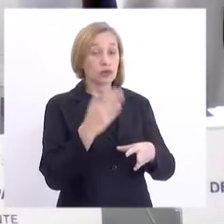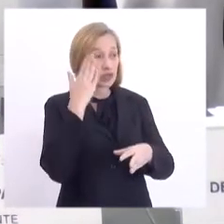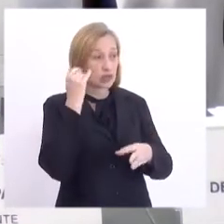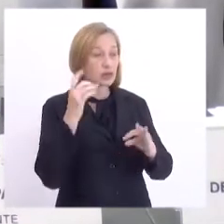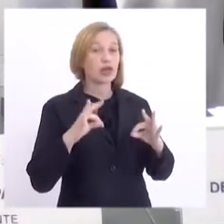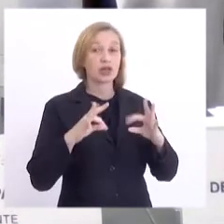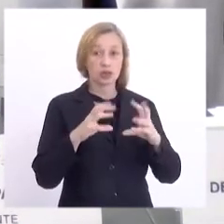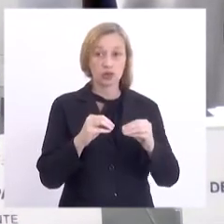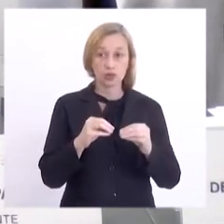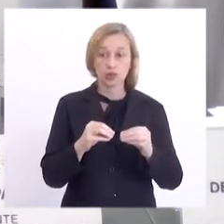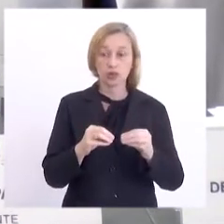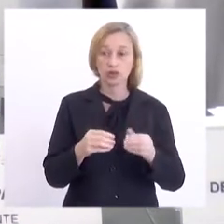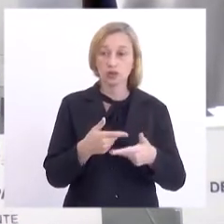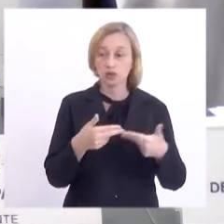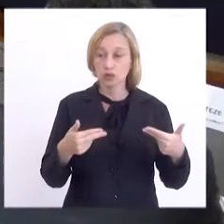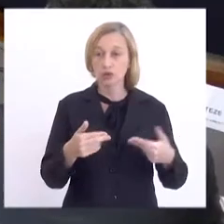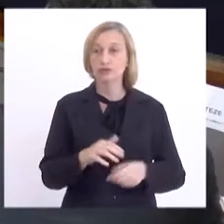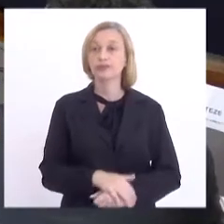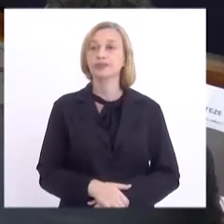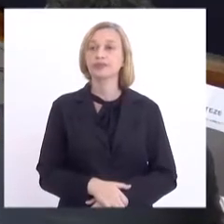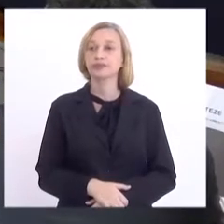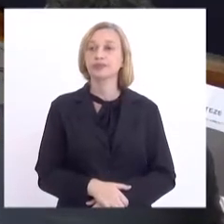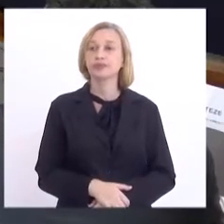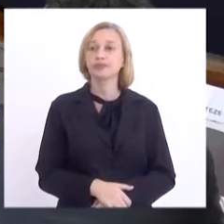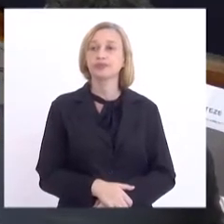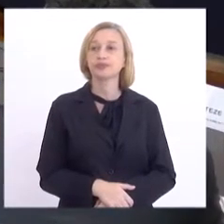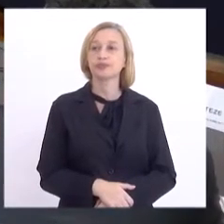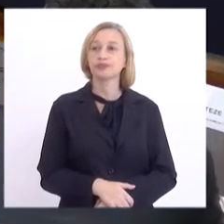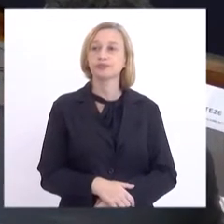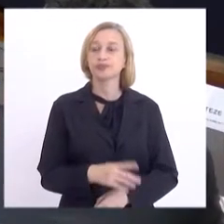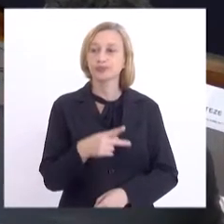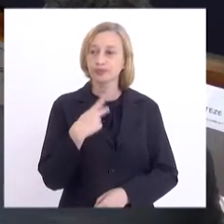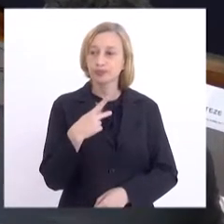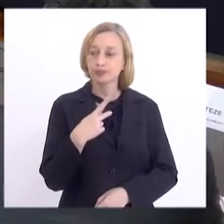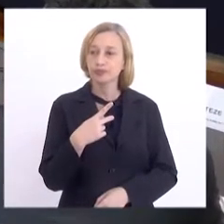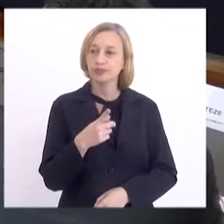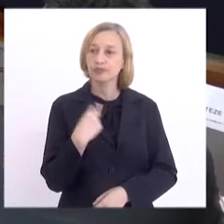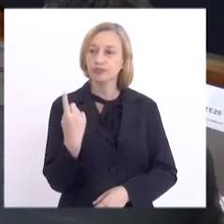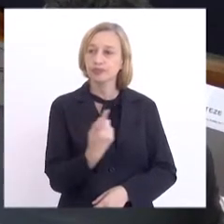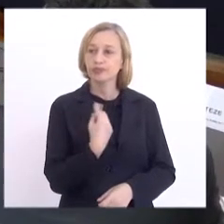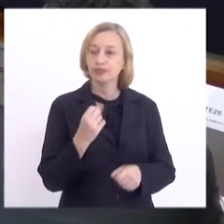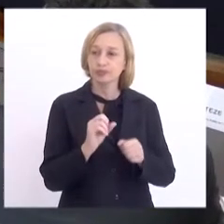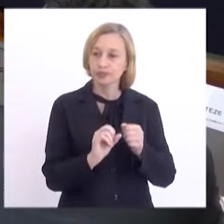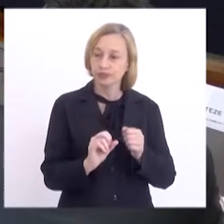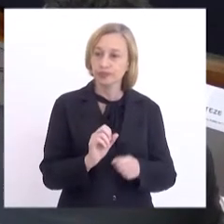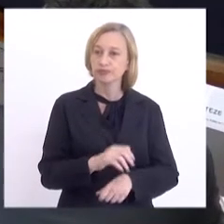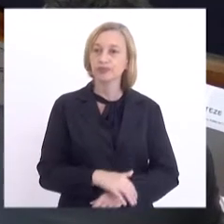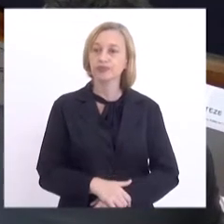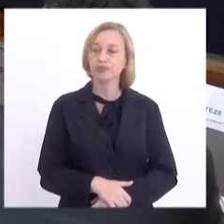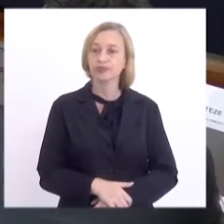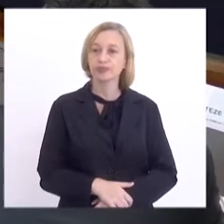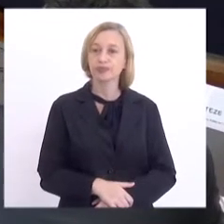ambos os lados e deu afirmo o que o que a gente tá fazendo